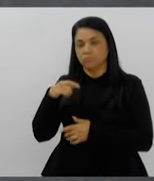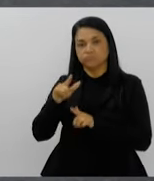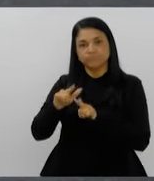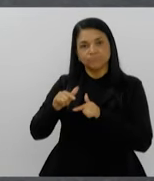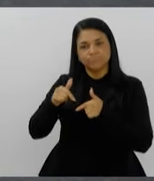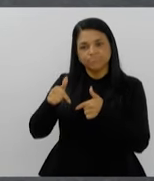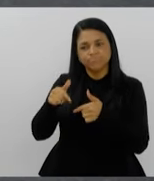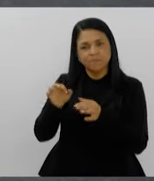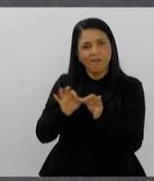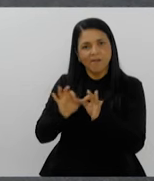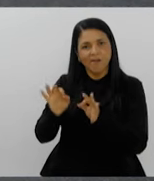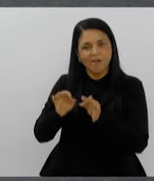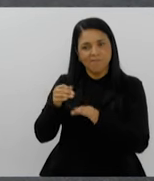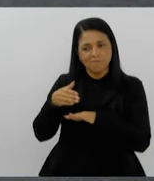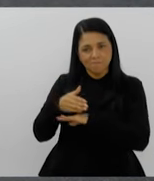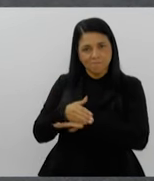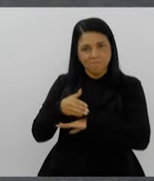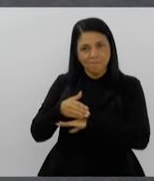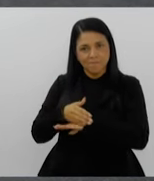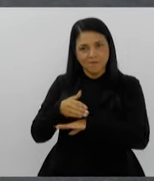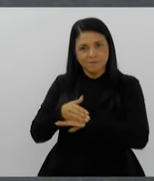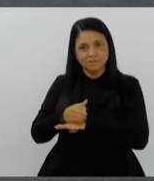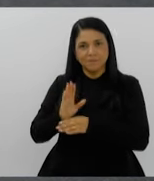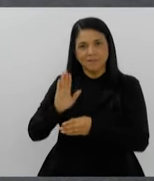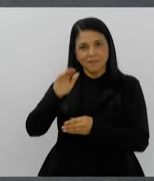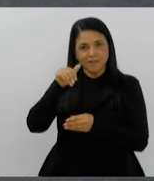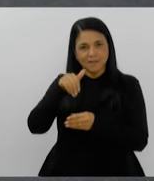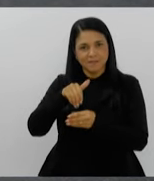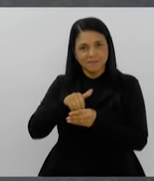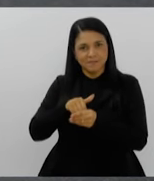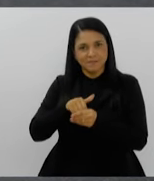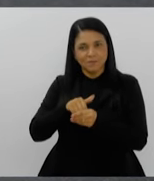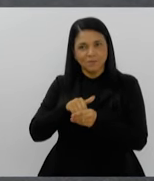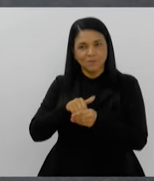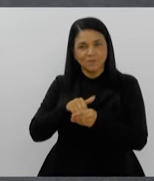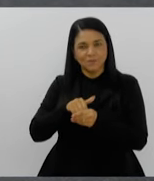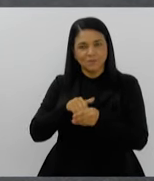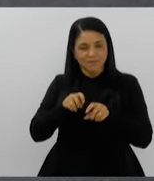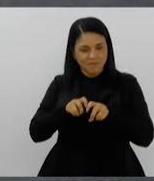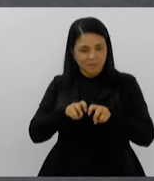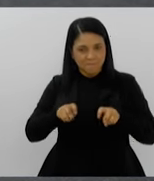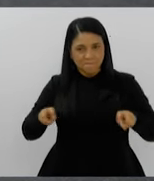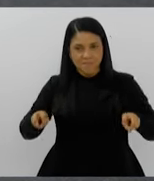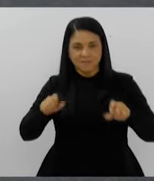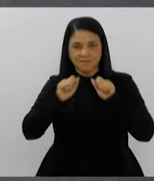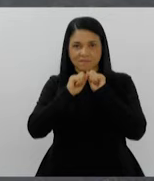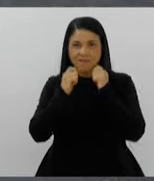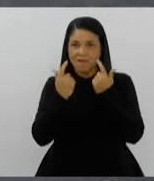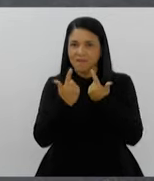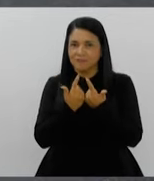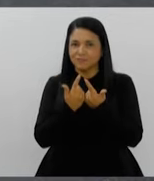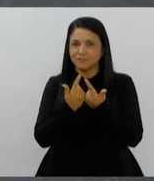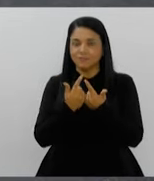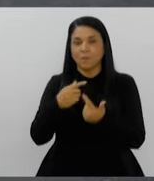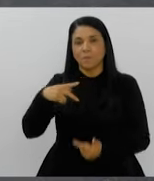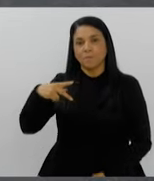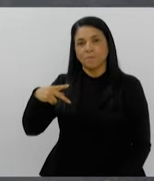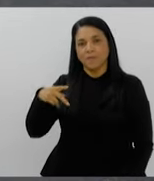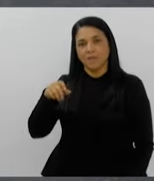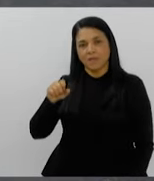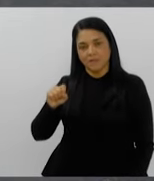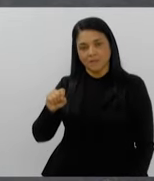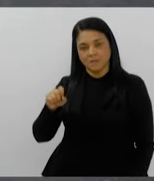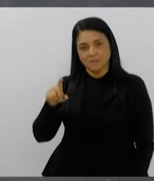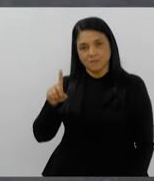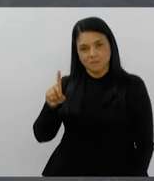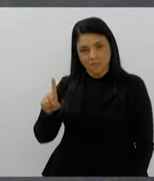aqui participando da eleição da mesa da Assembleia Legislativa, onde o PSD tem bons nomes, que ele diz,